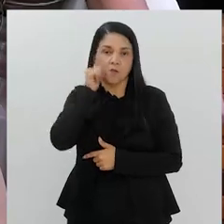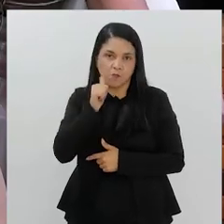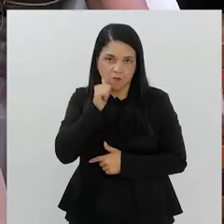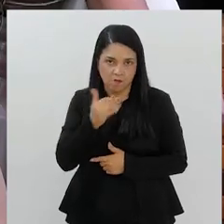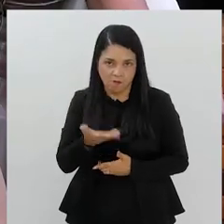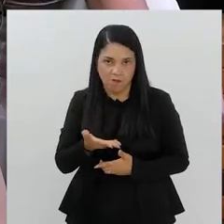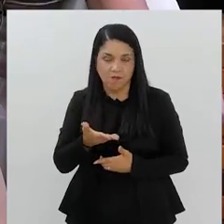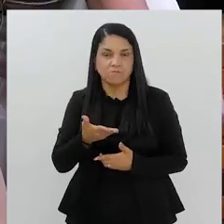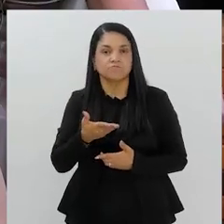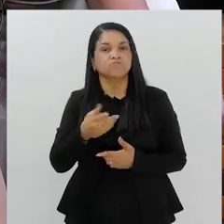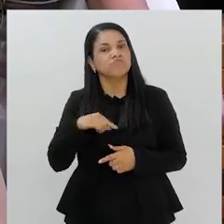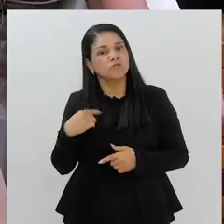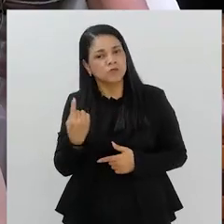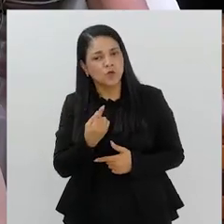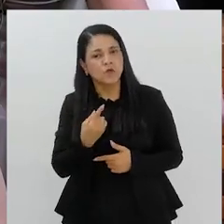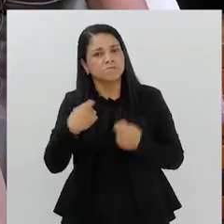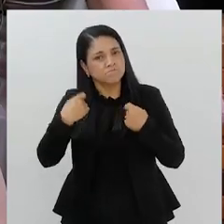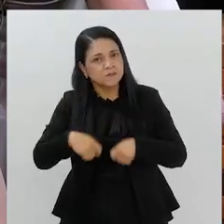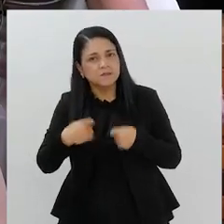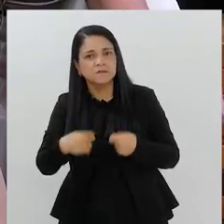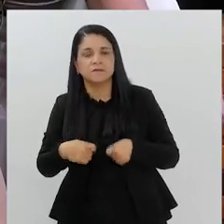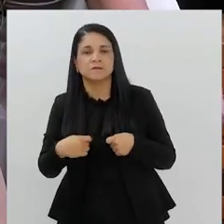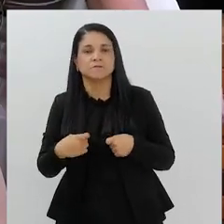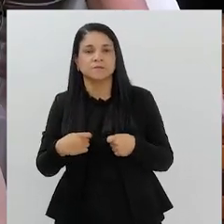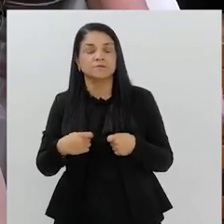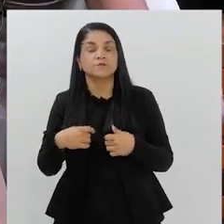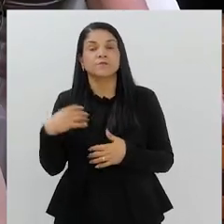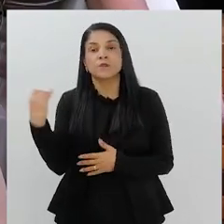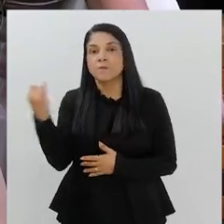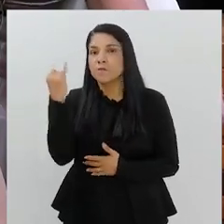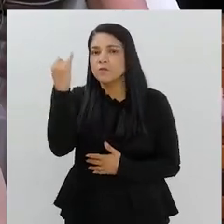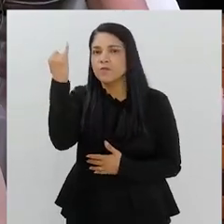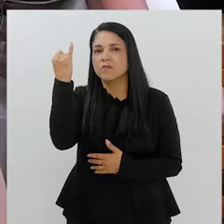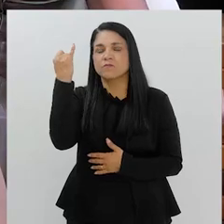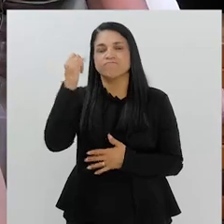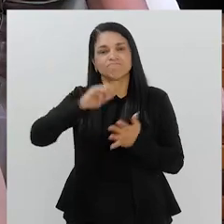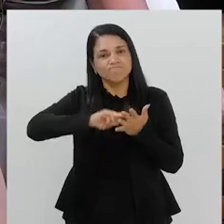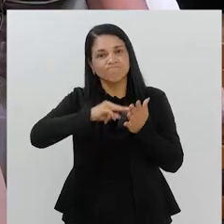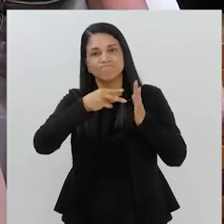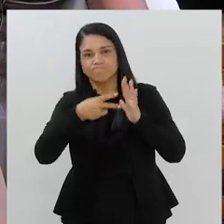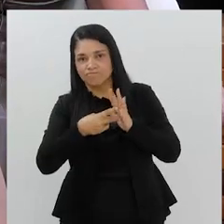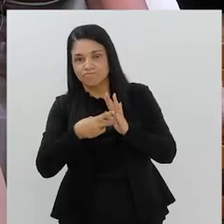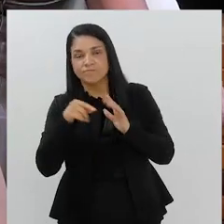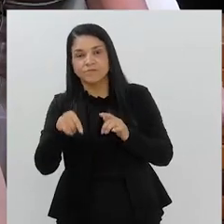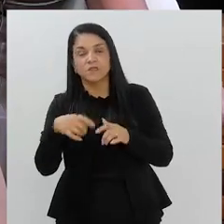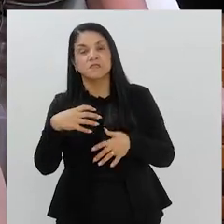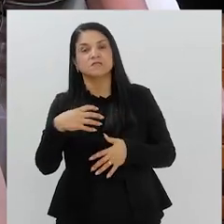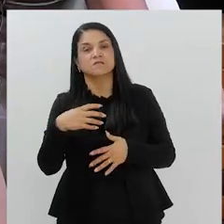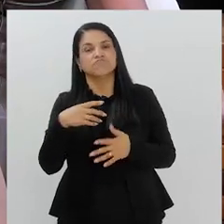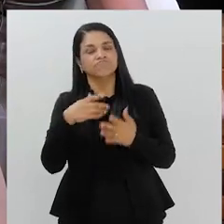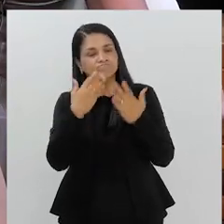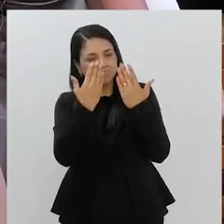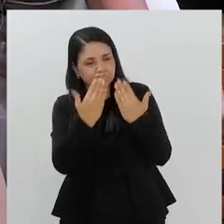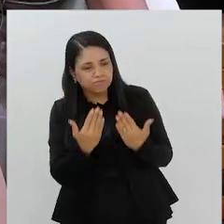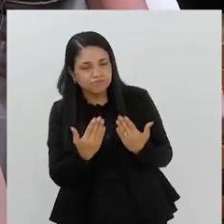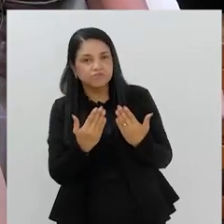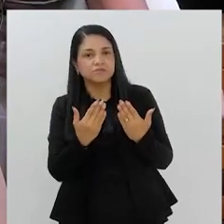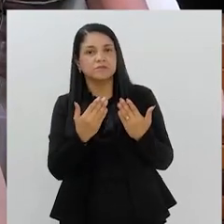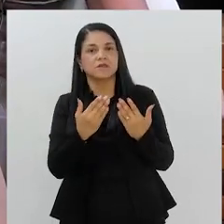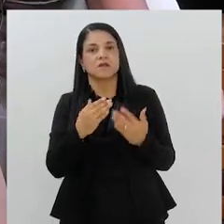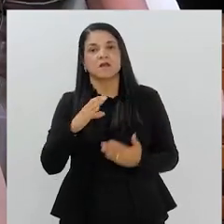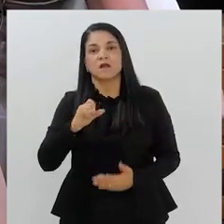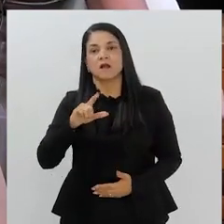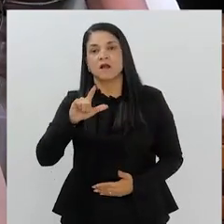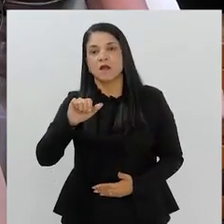e a gente está devendo muito a nós mulheres né então é importante nesse sentido que a gente aqui reveja